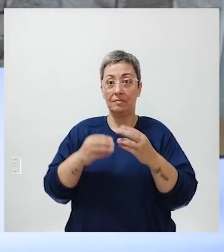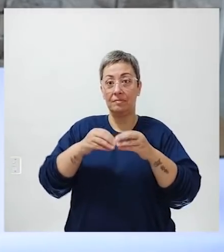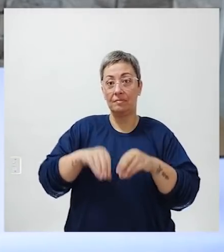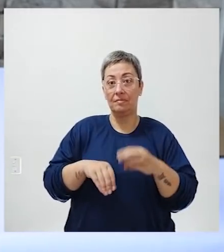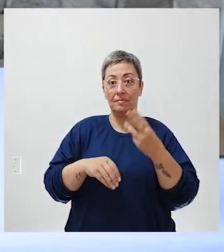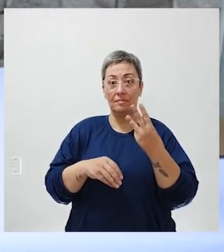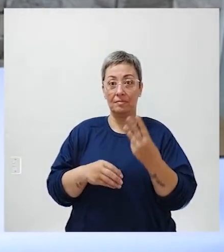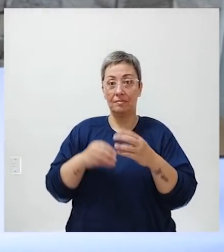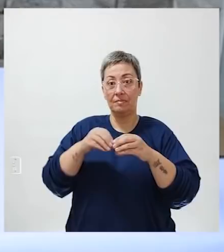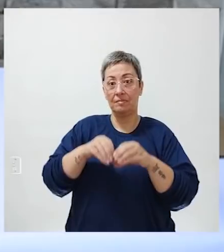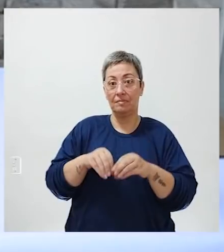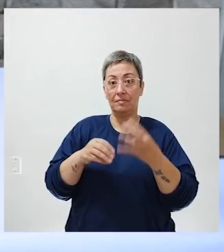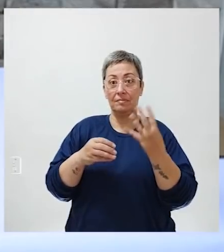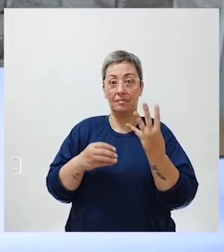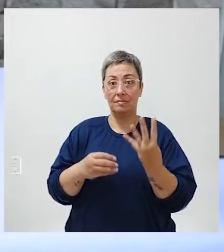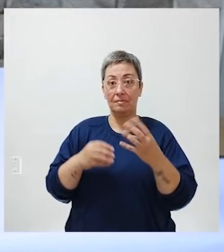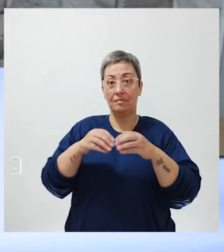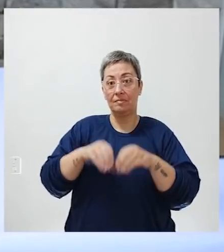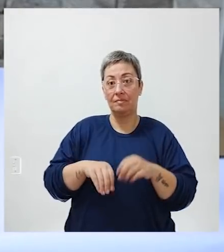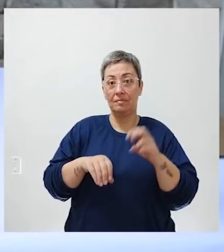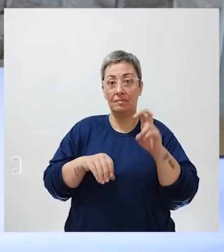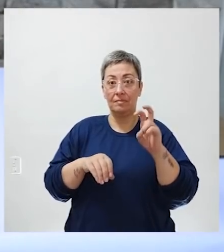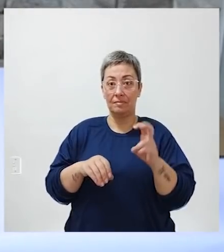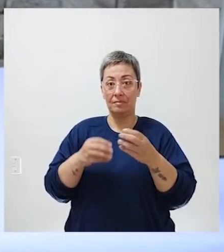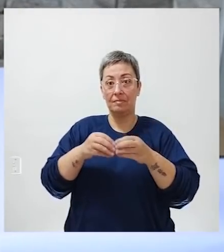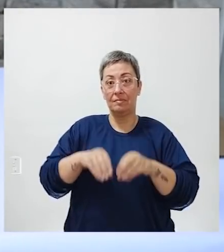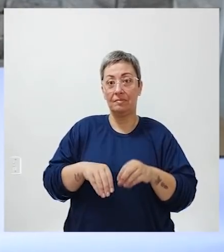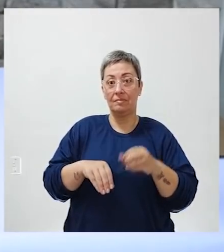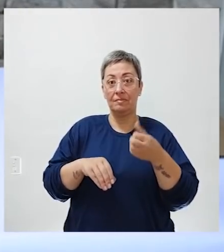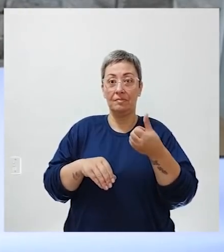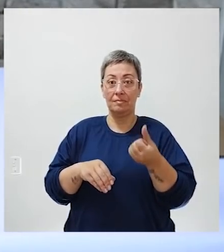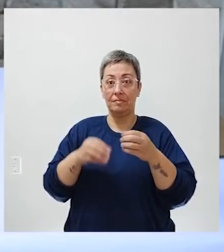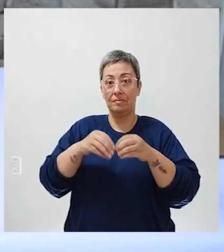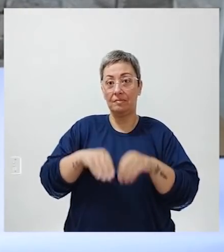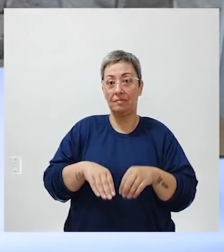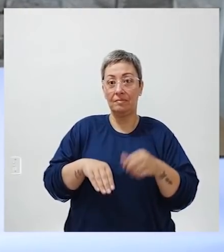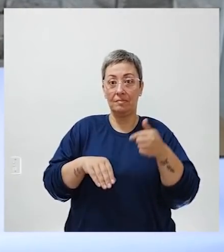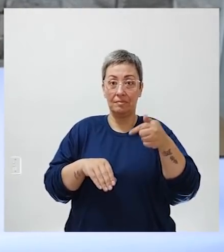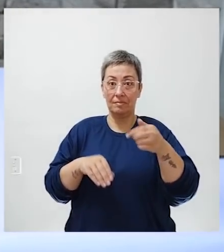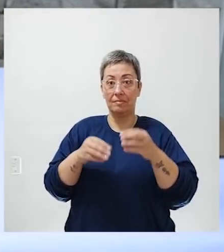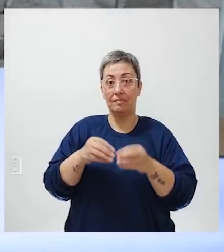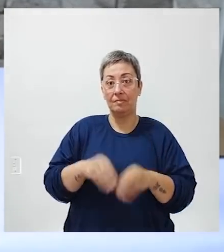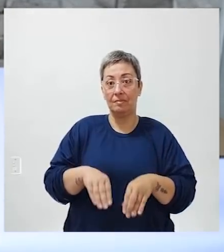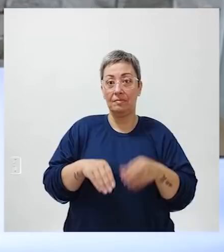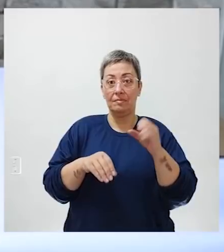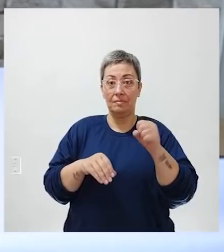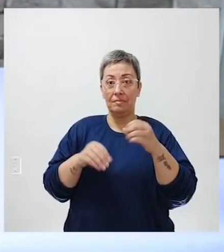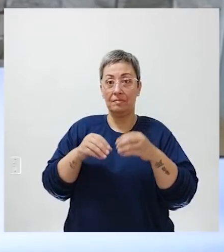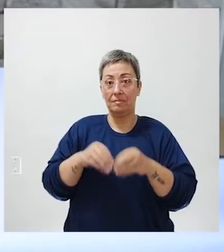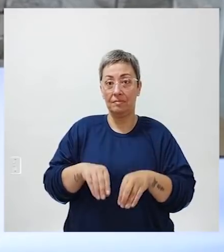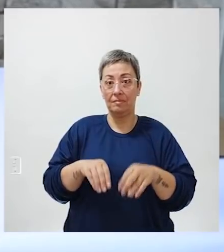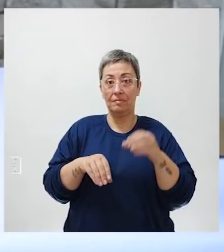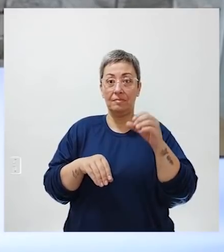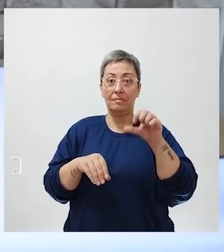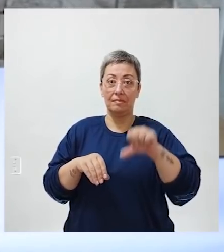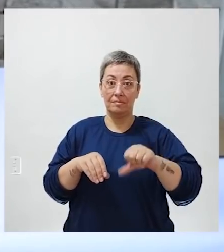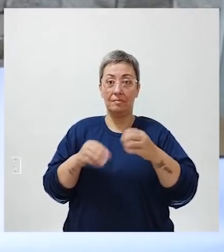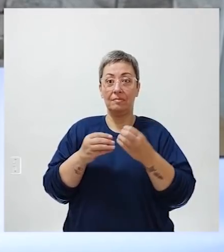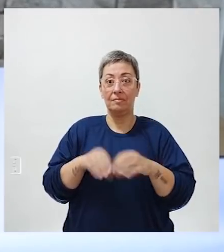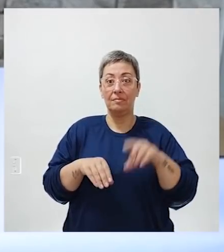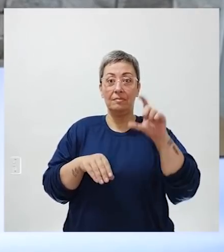bota 3, bota 4, bota 5, bota 6, bota 7, bota 8, bota 9,